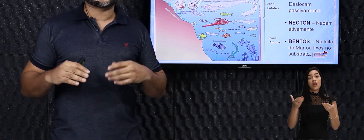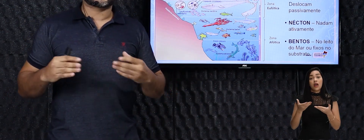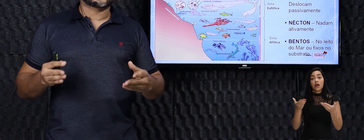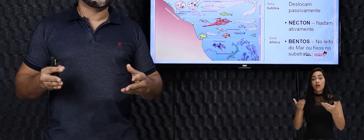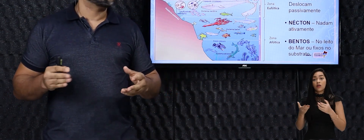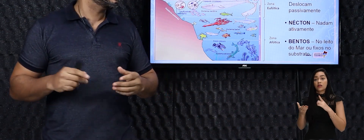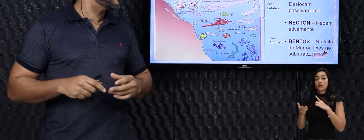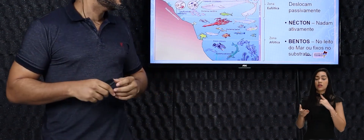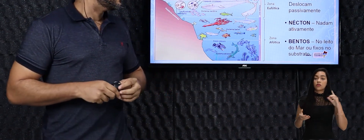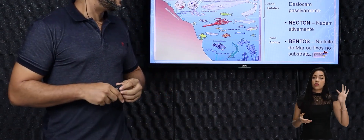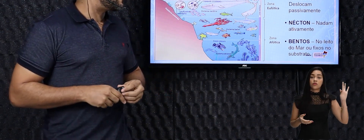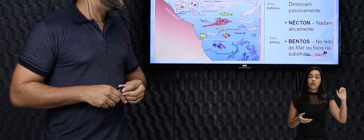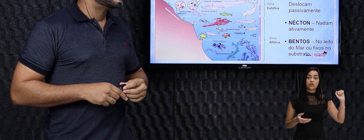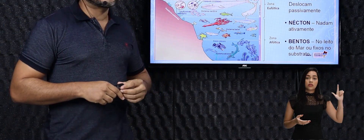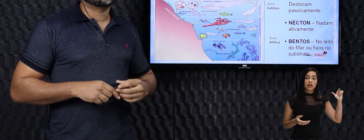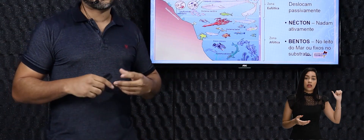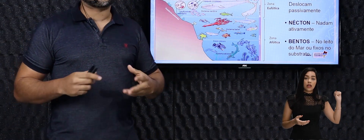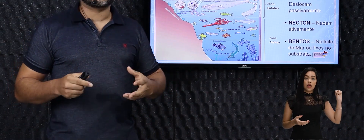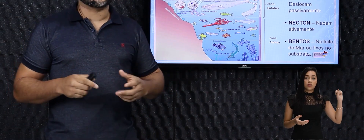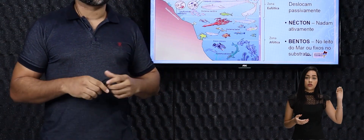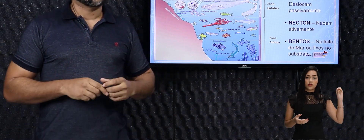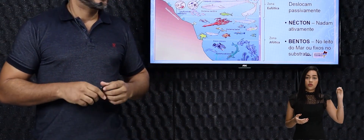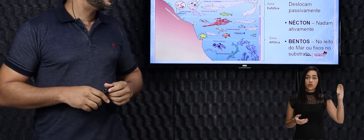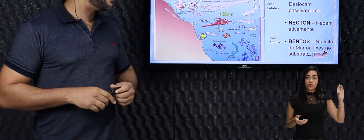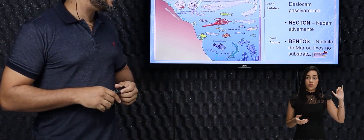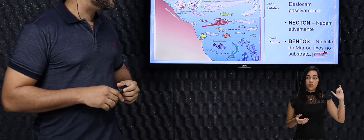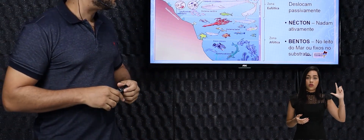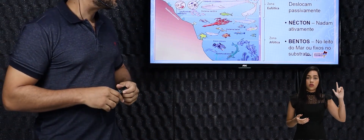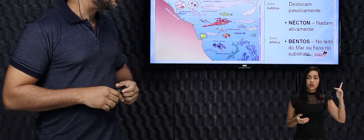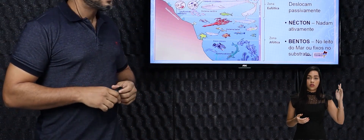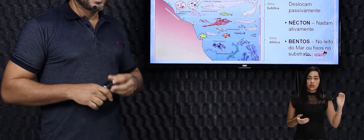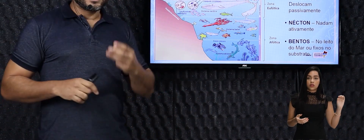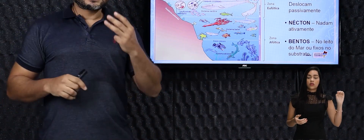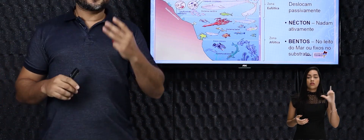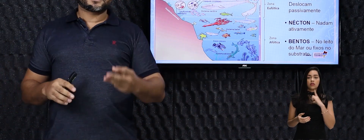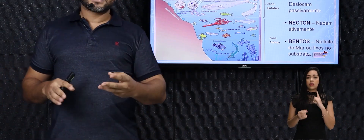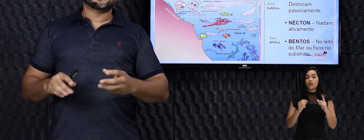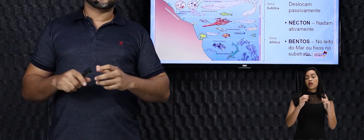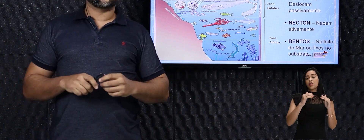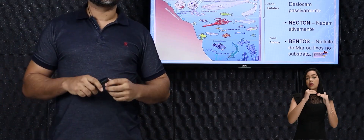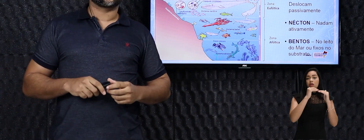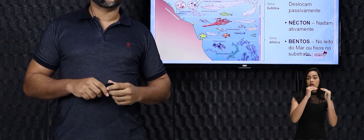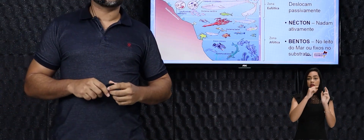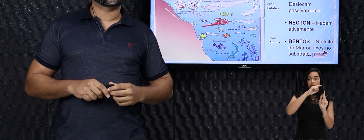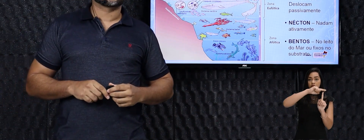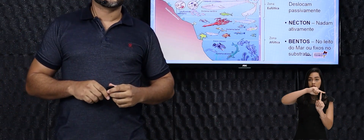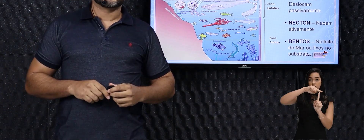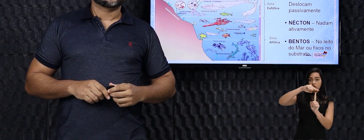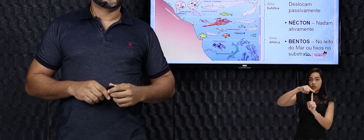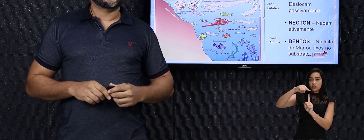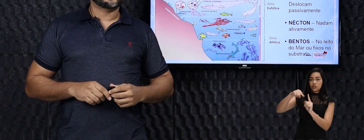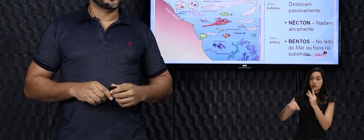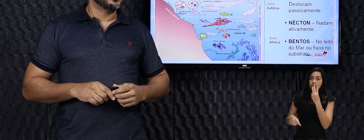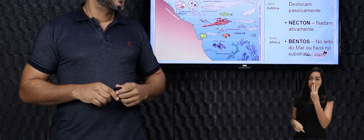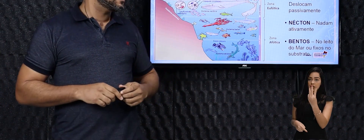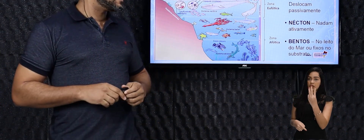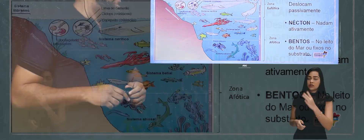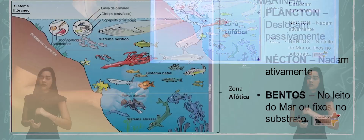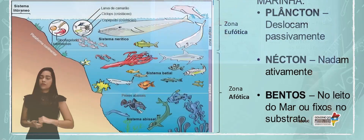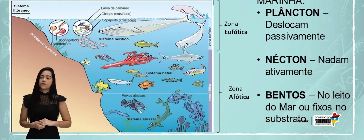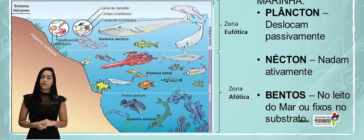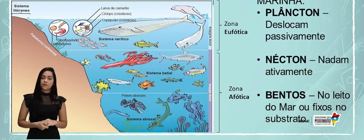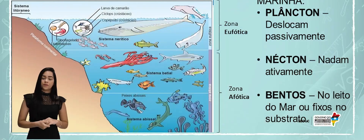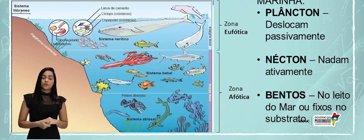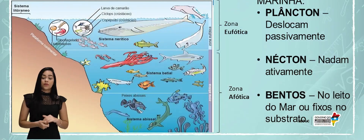do talassociclo, né, a comunidade marinha, ela é classificada em 3 tipos de